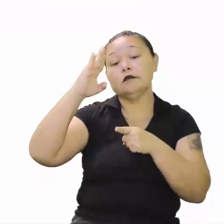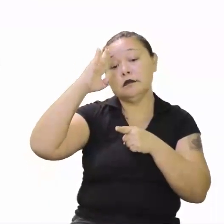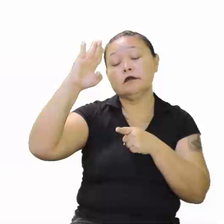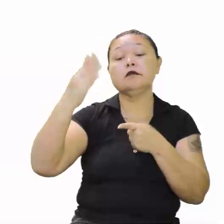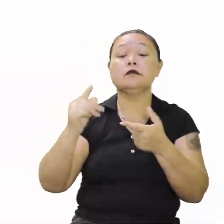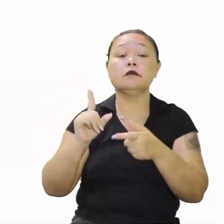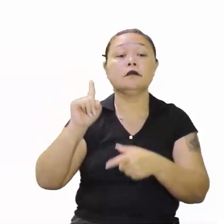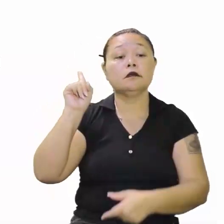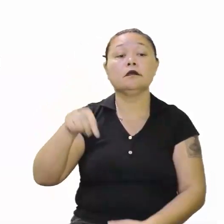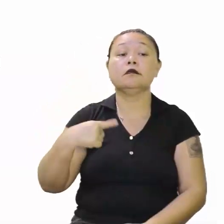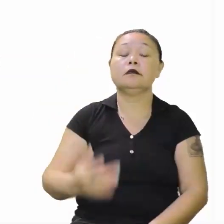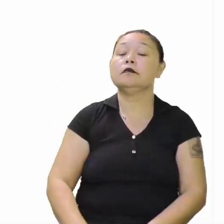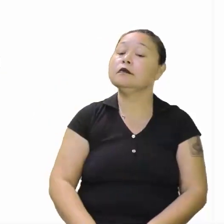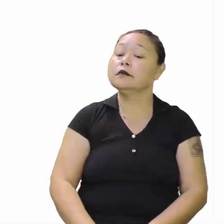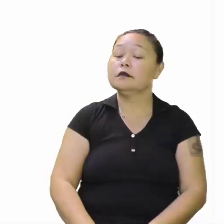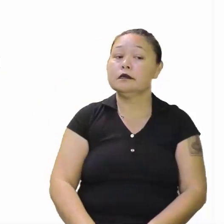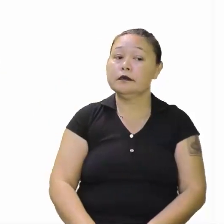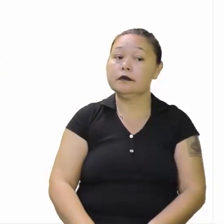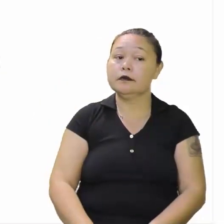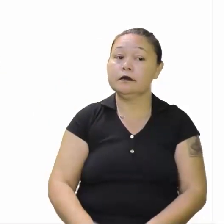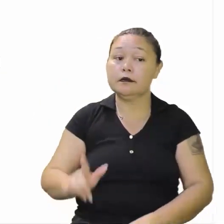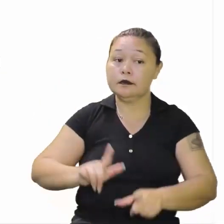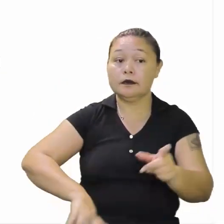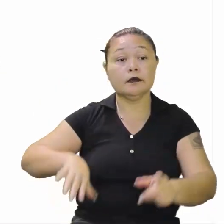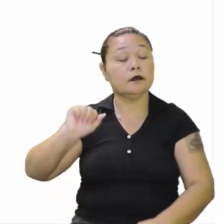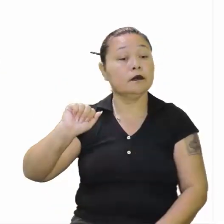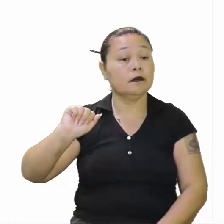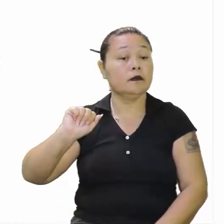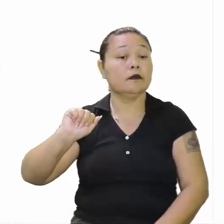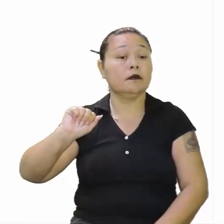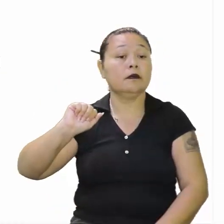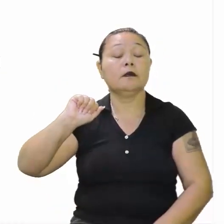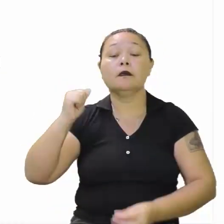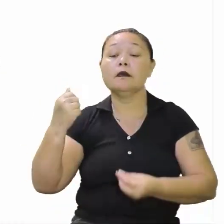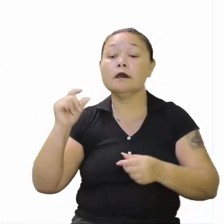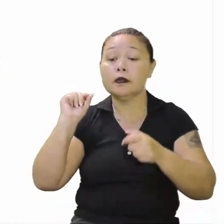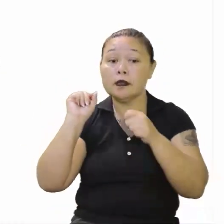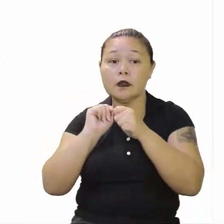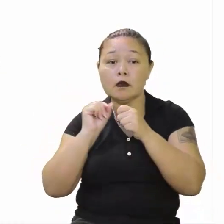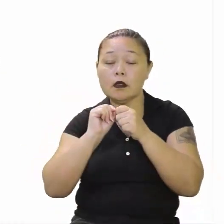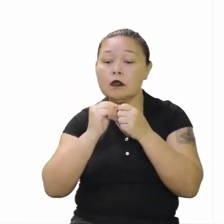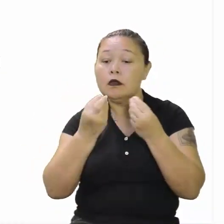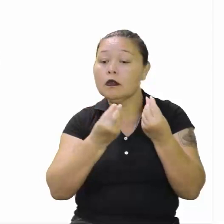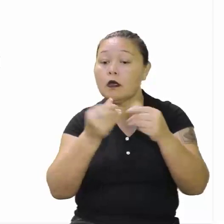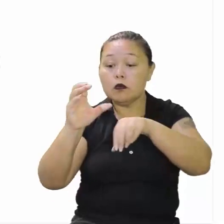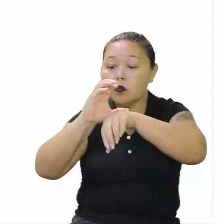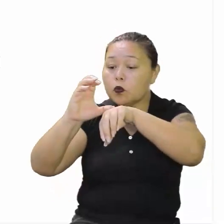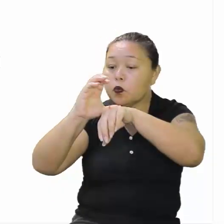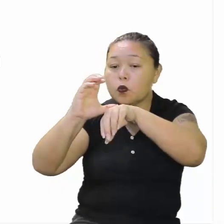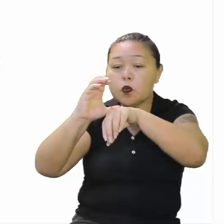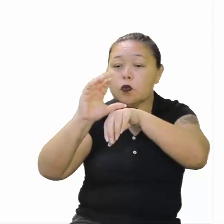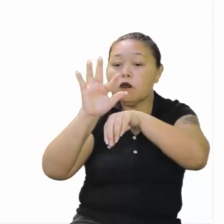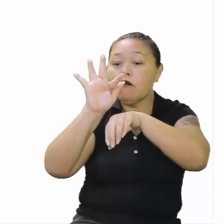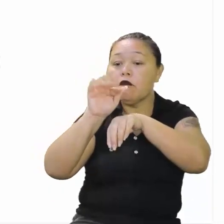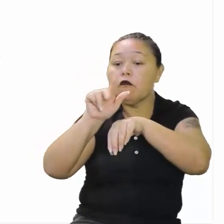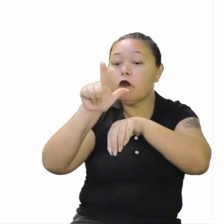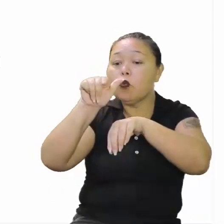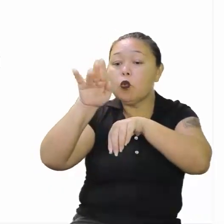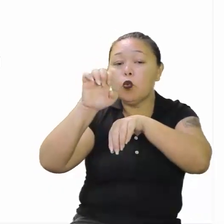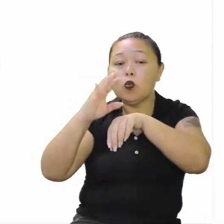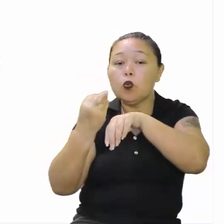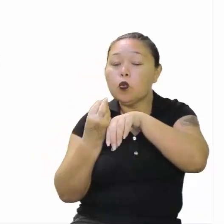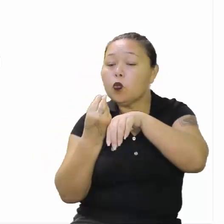fenômeno seria, letra A, produção de fuligem